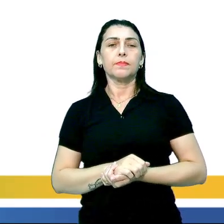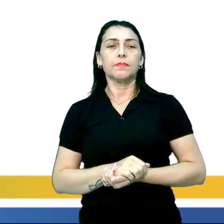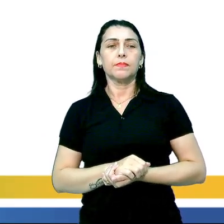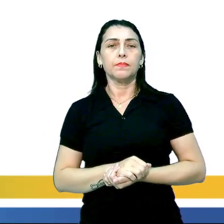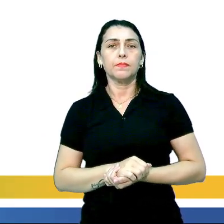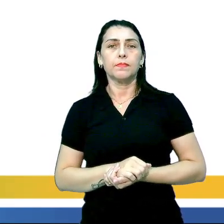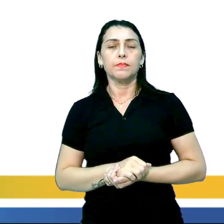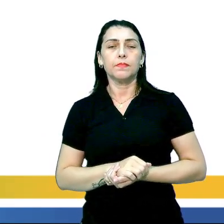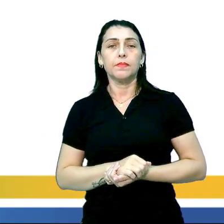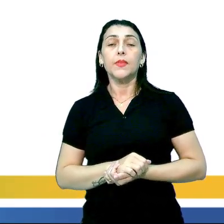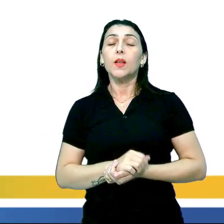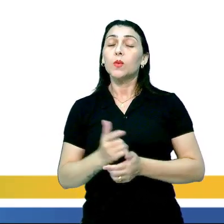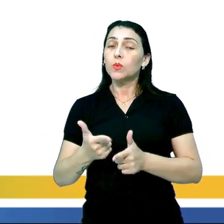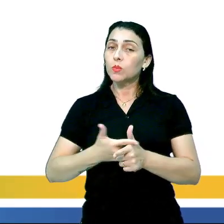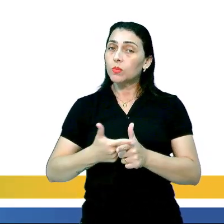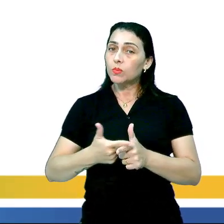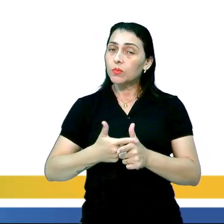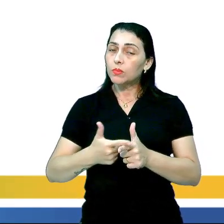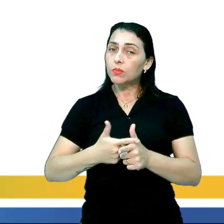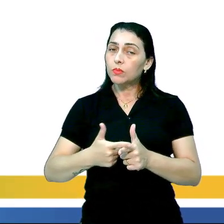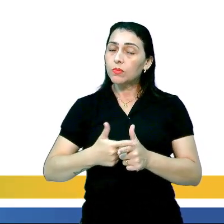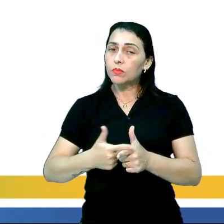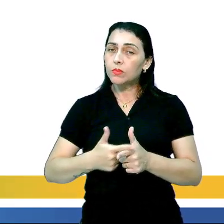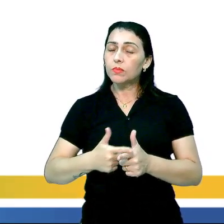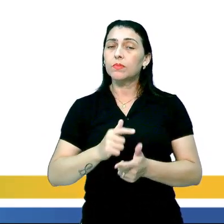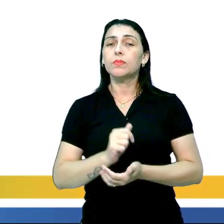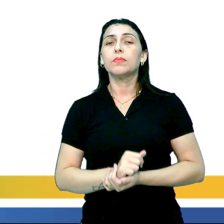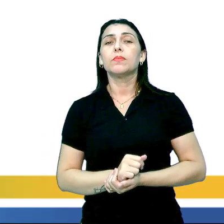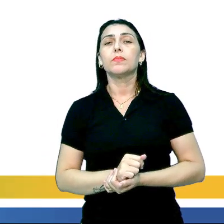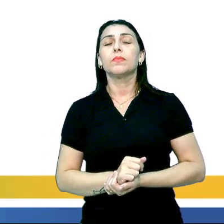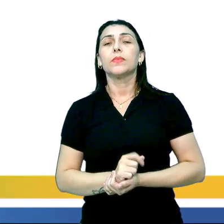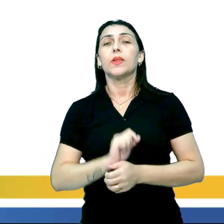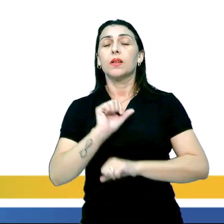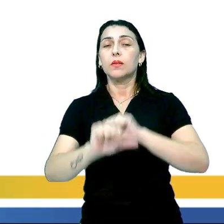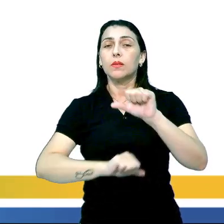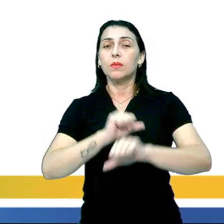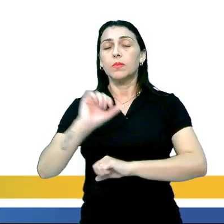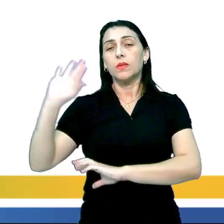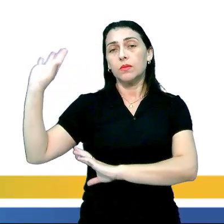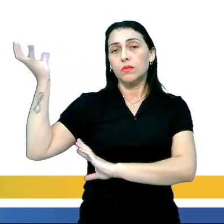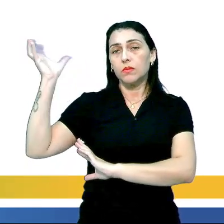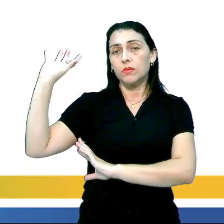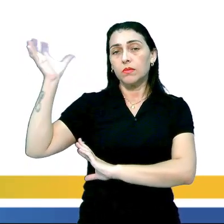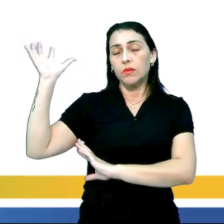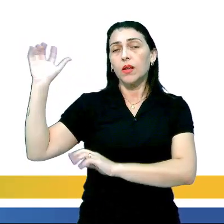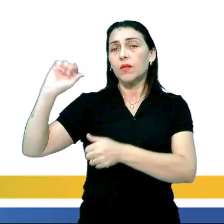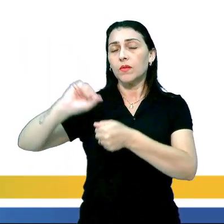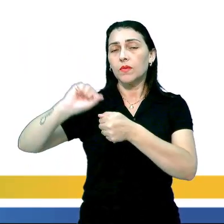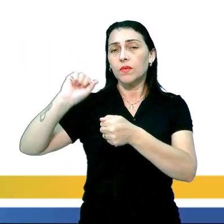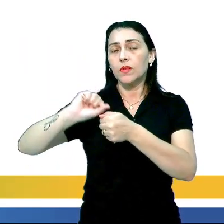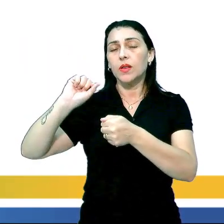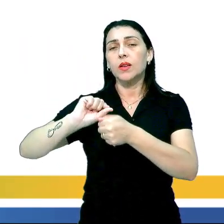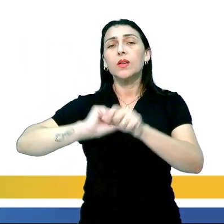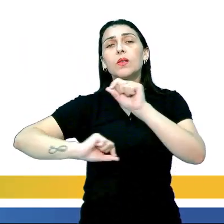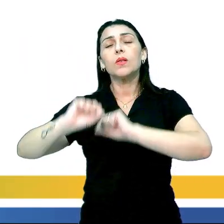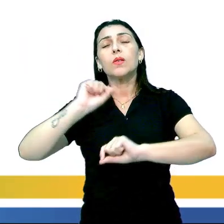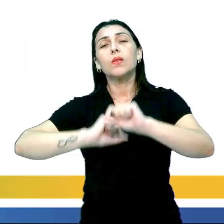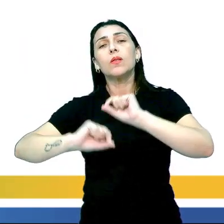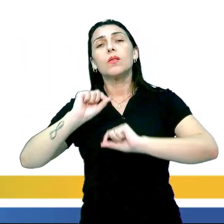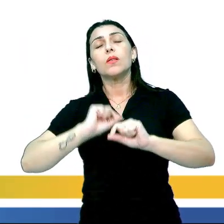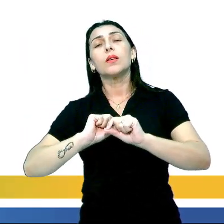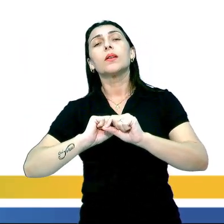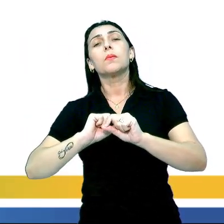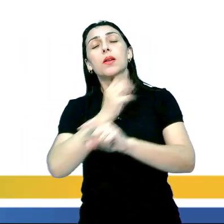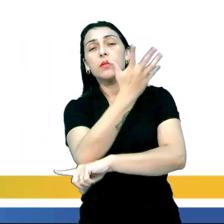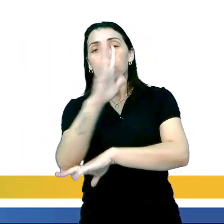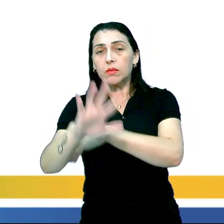Então, esse é um dos problemas que são as mudanças climáticas e são gerados justamente por essas